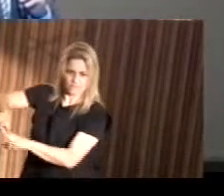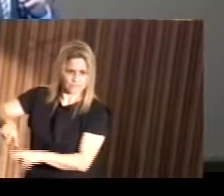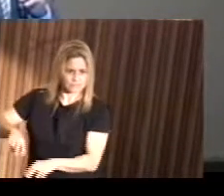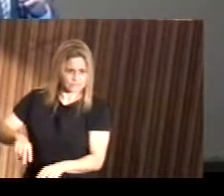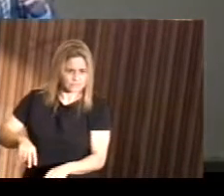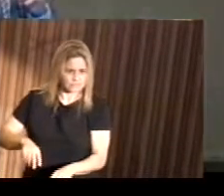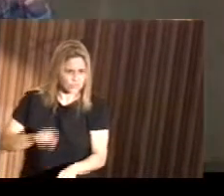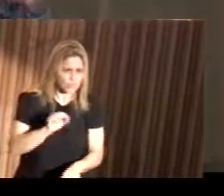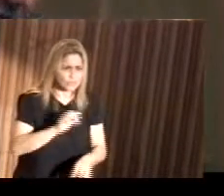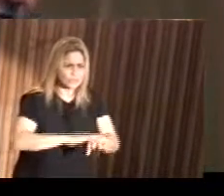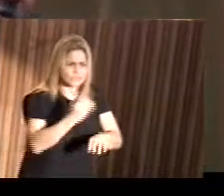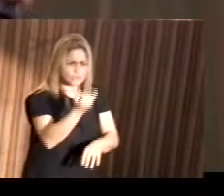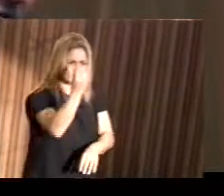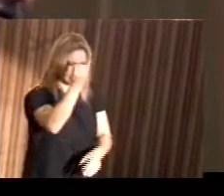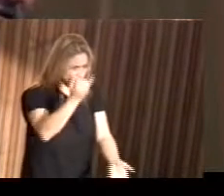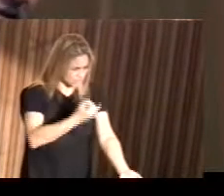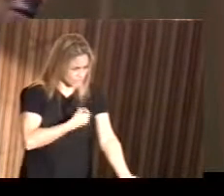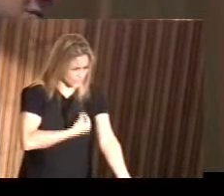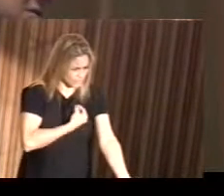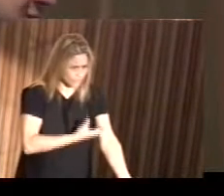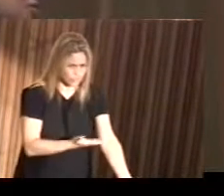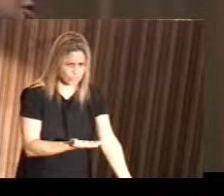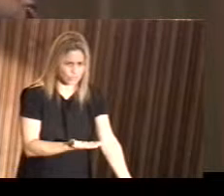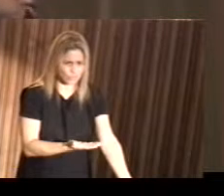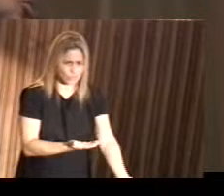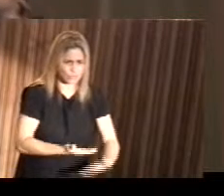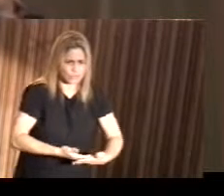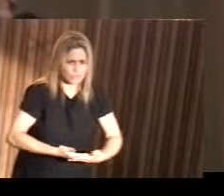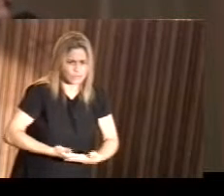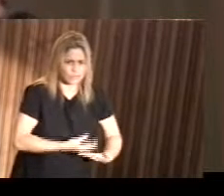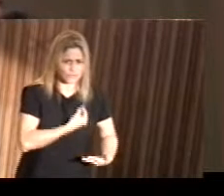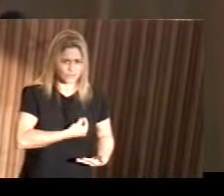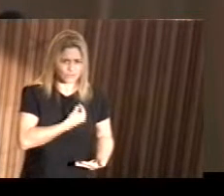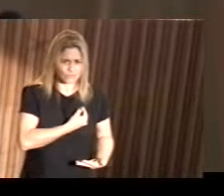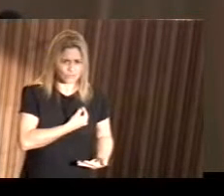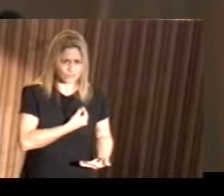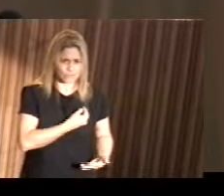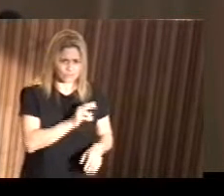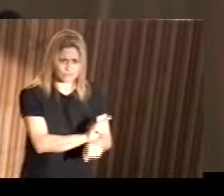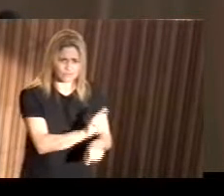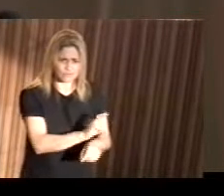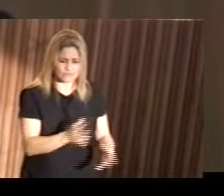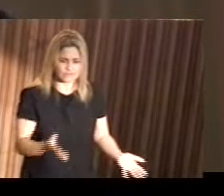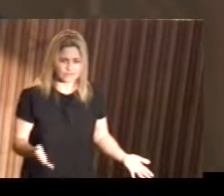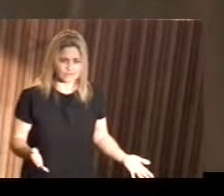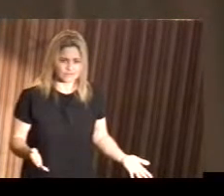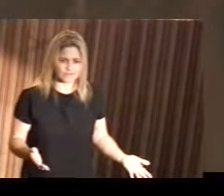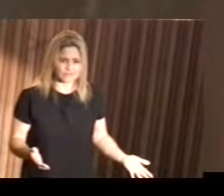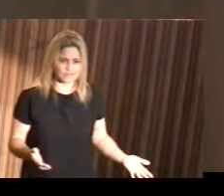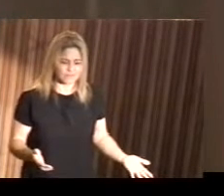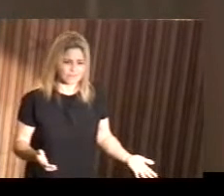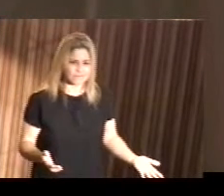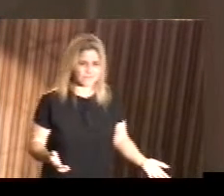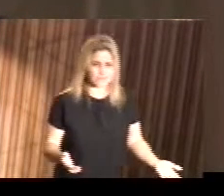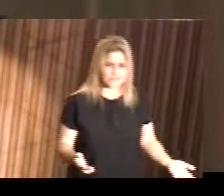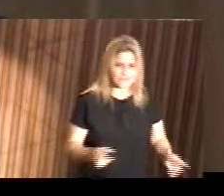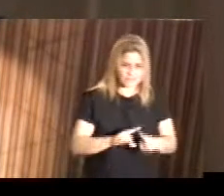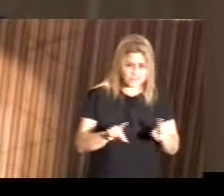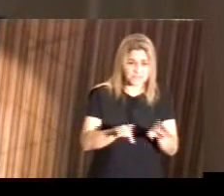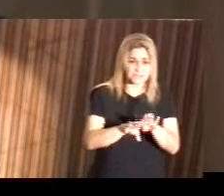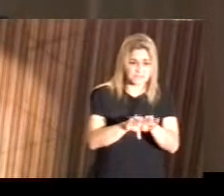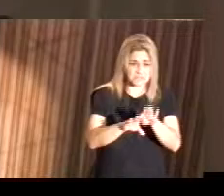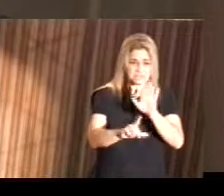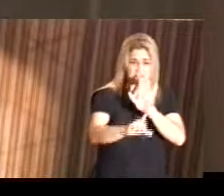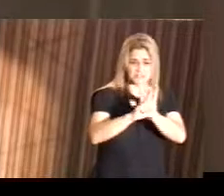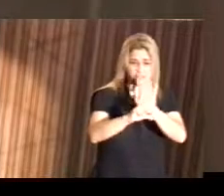viva. E o governo brasileiro diz que isso é justo. E mais, a lei brasileira